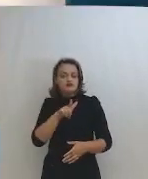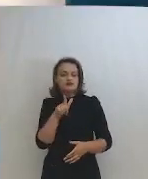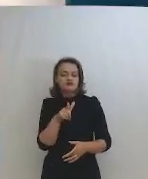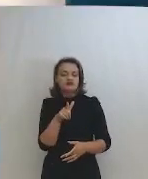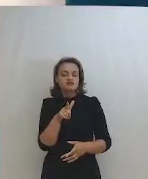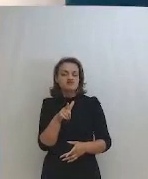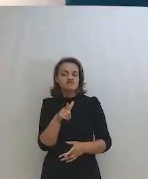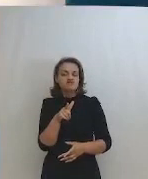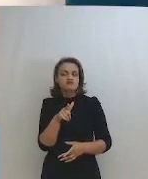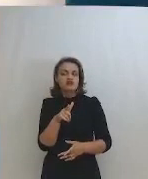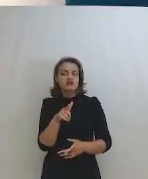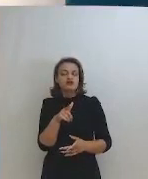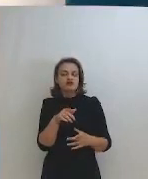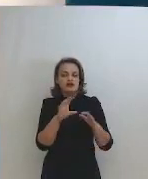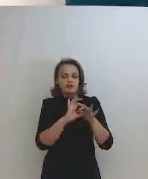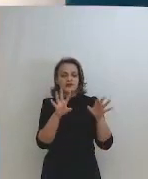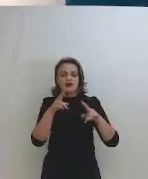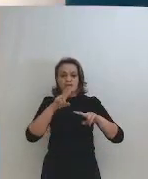ilegalidade.